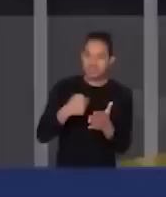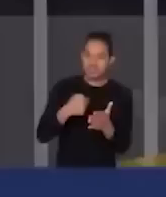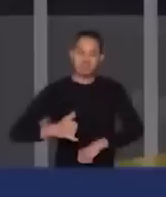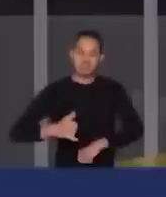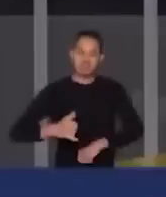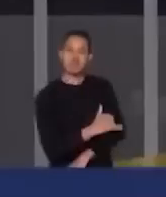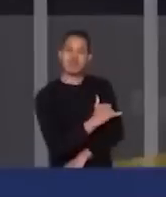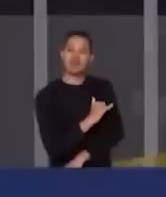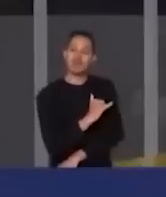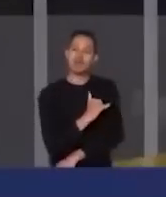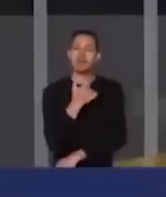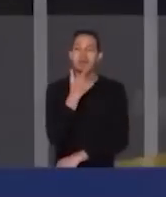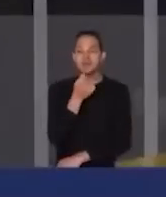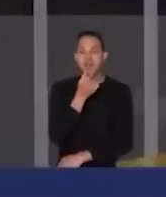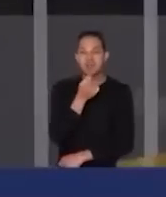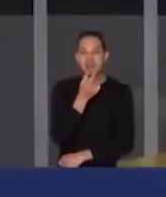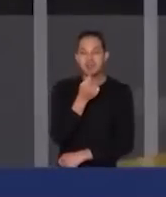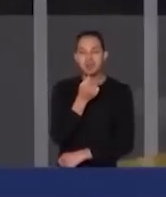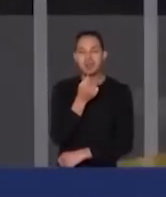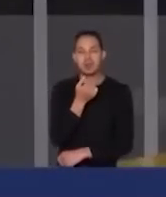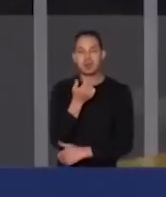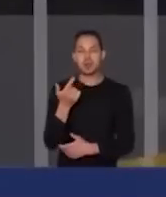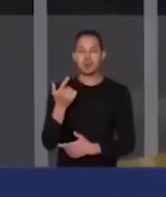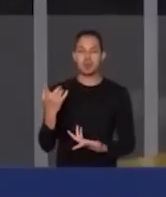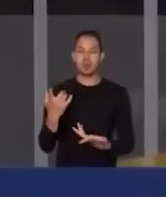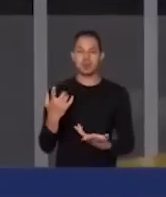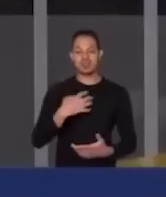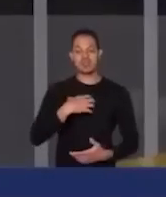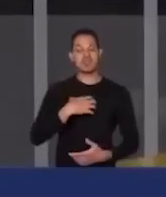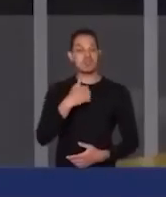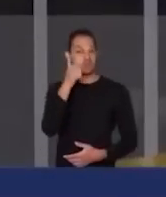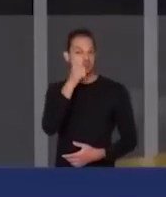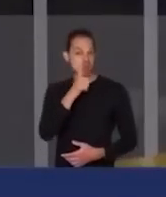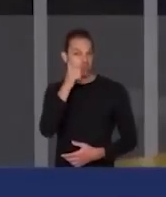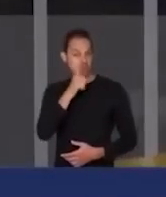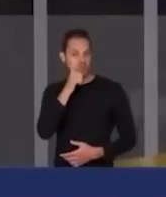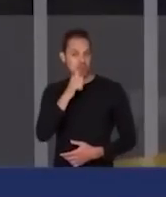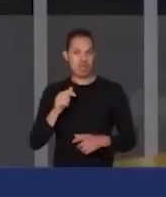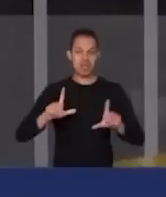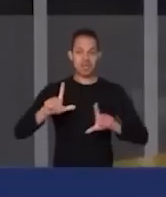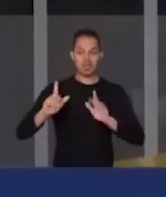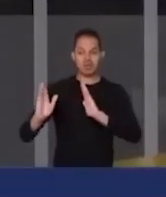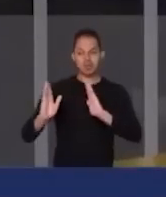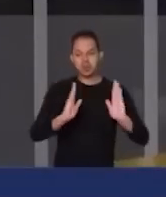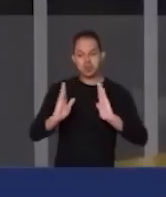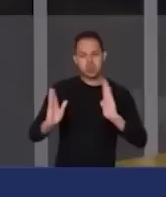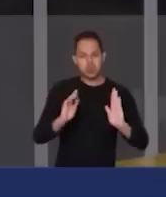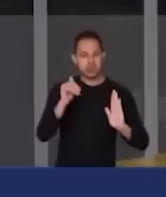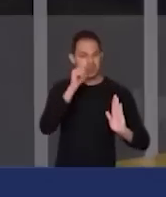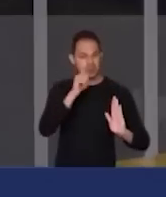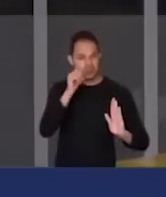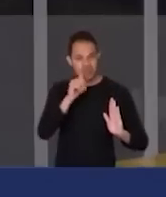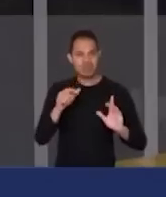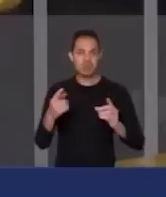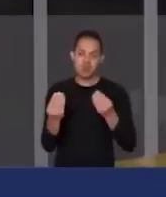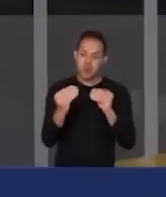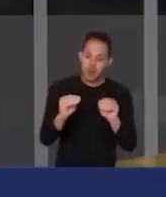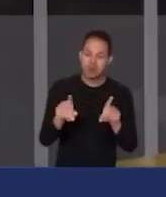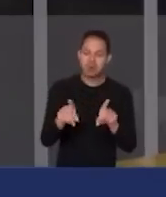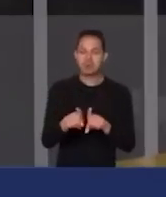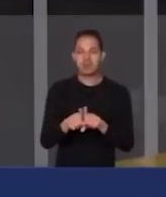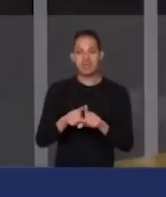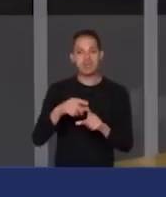para fazer caricatura, deboche e cometer falas preconceituosas contra um grupo